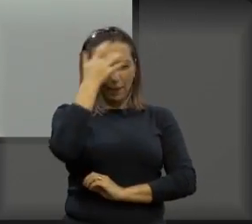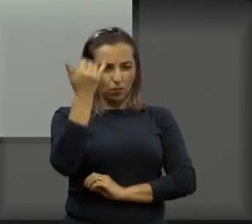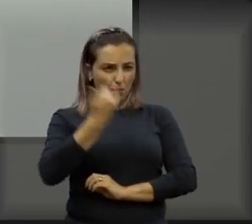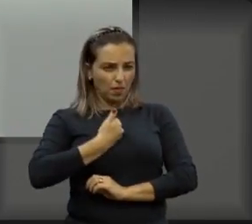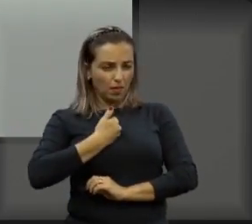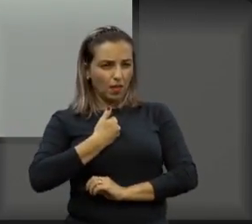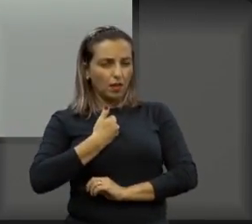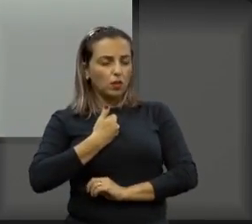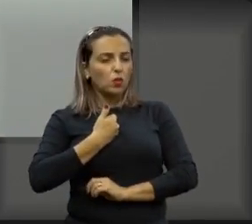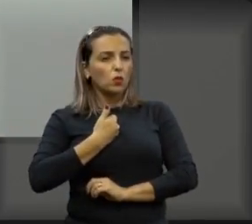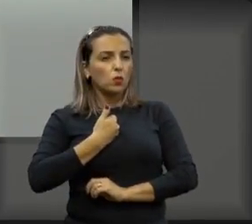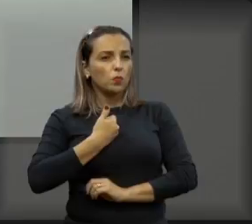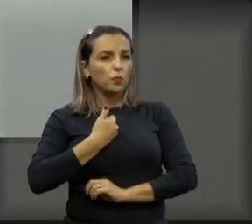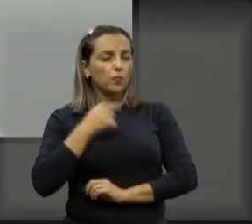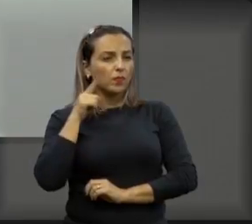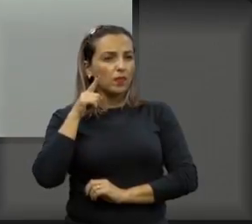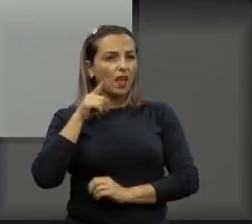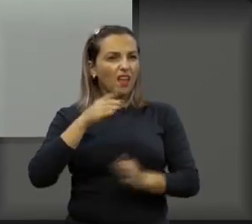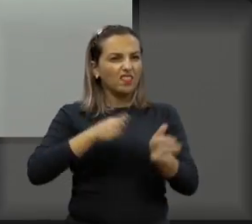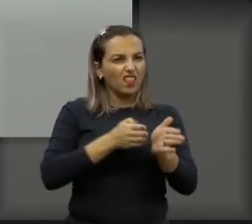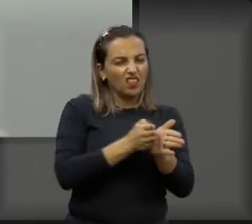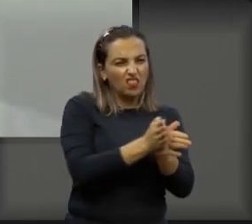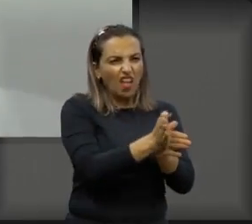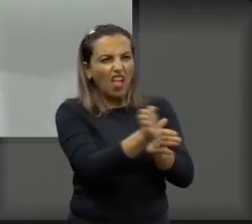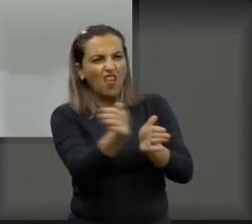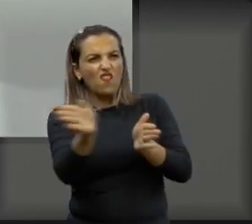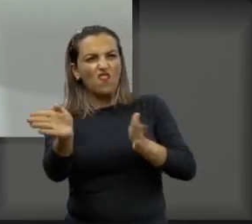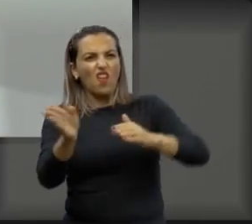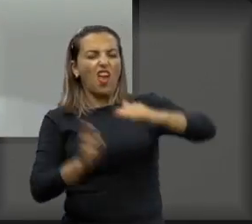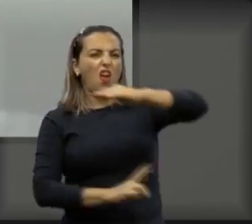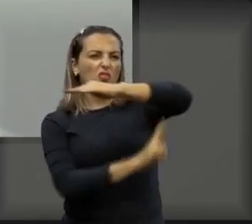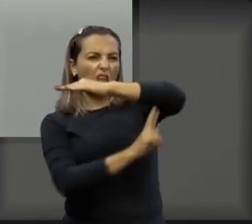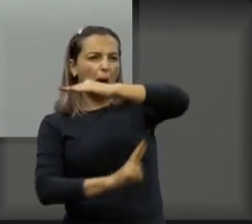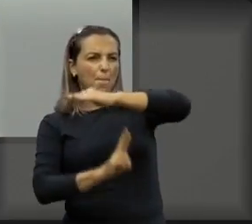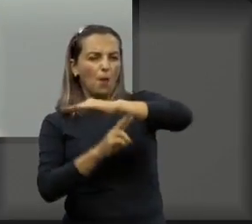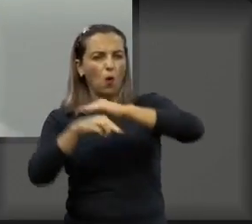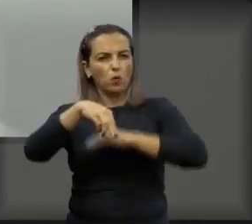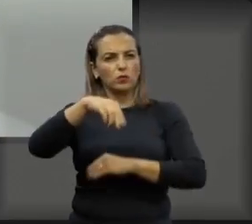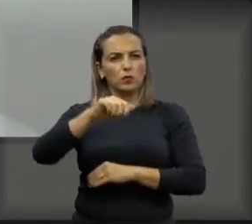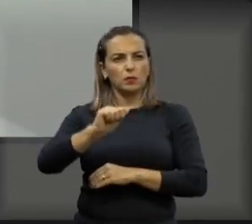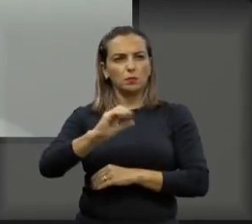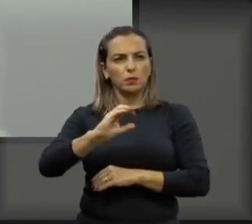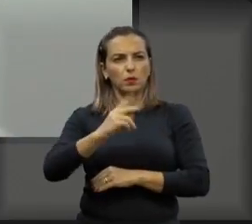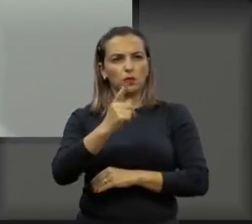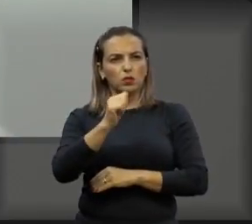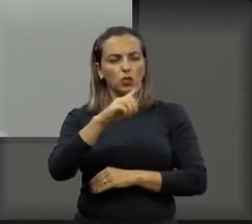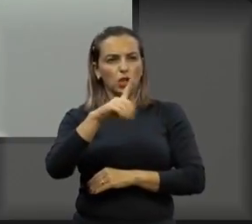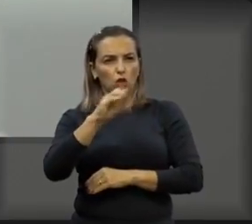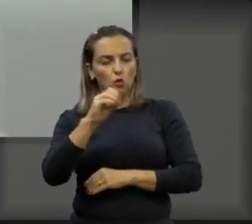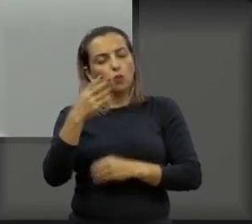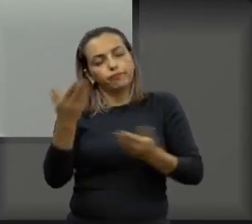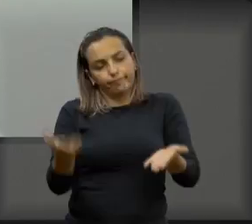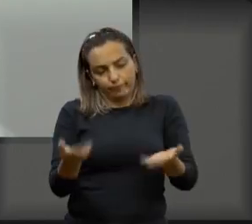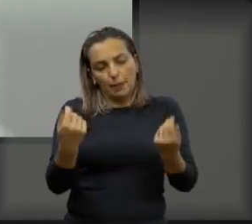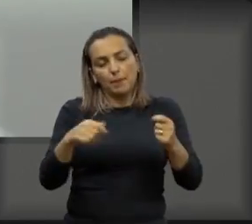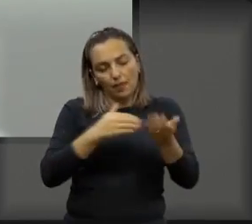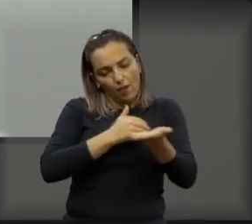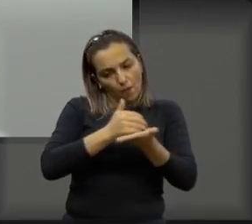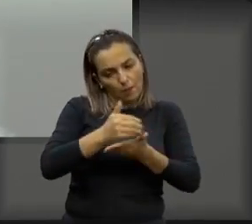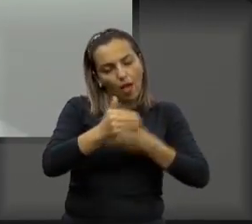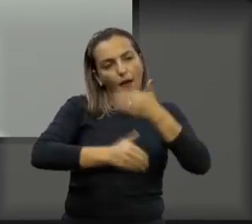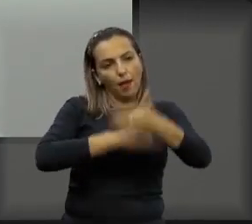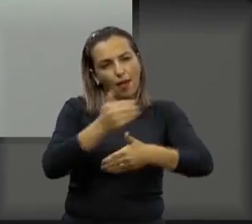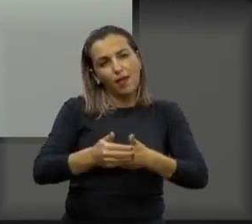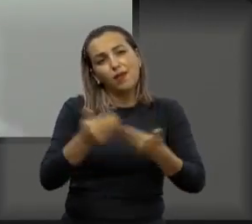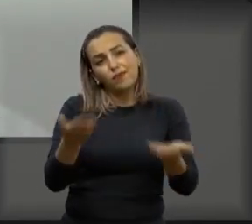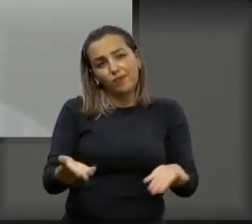estão reclamando de desvio da ponte lá do Machado, que tiraram a ponte, e lógico. Tinha que dar início, né? O pessoal agora está reclamando de